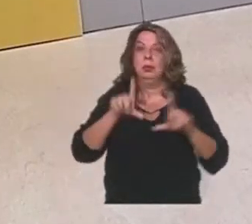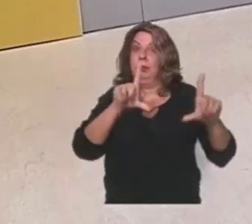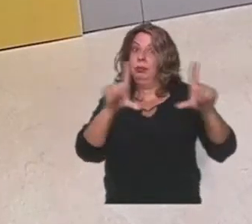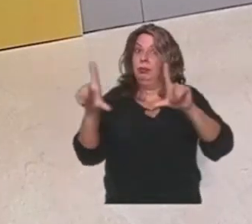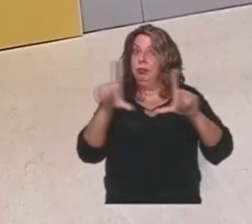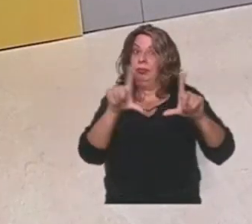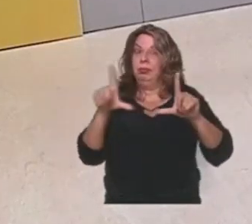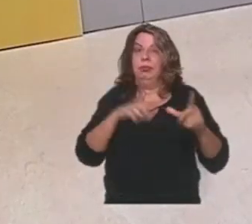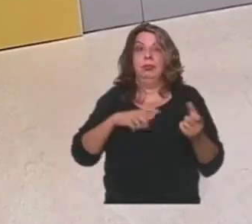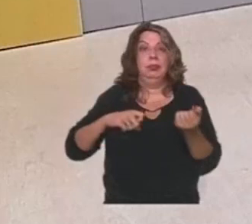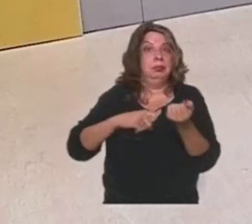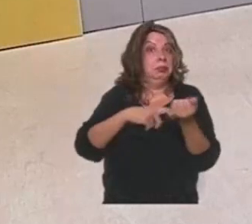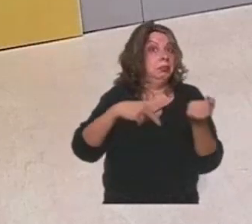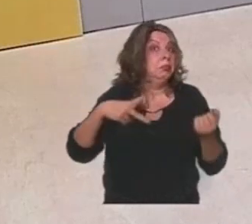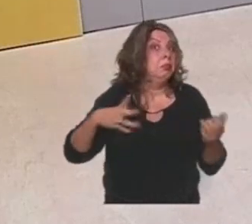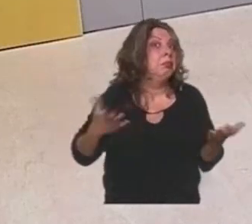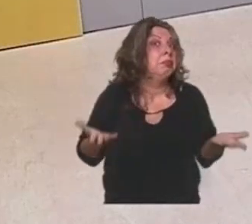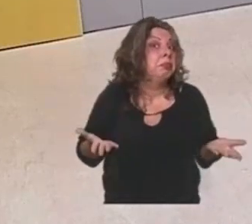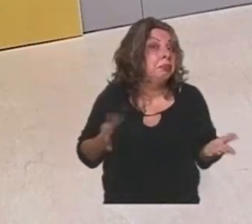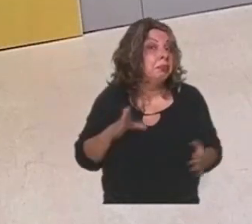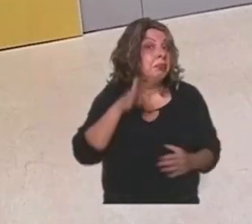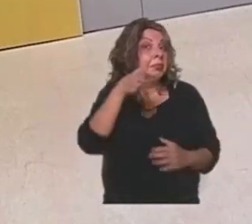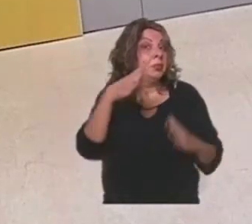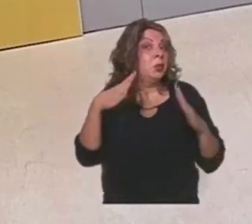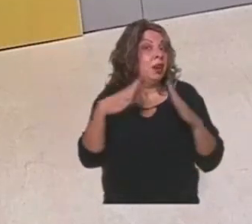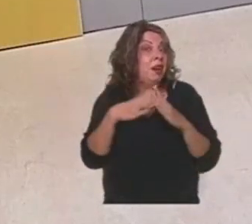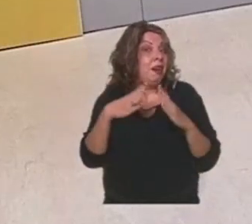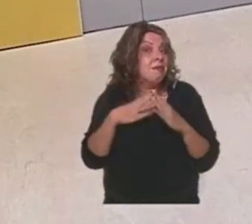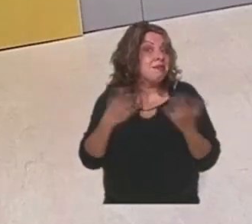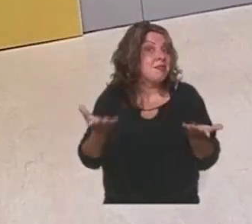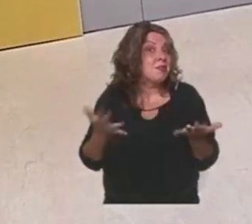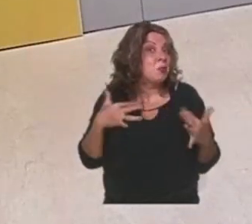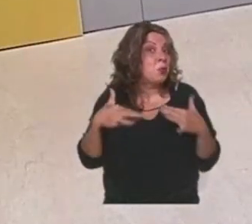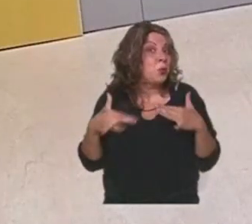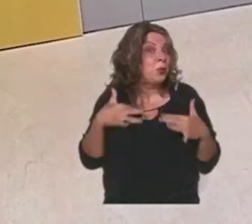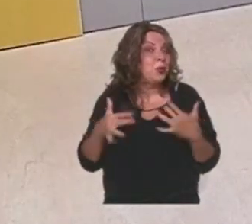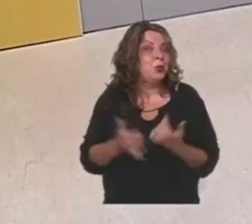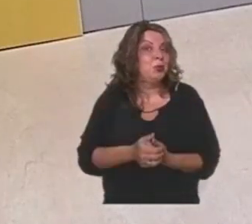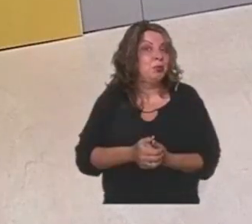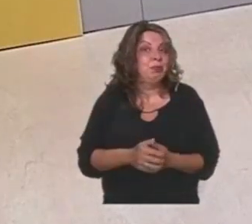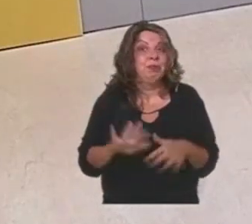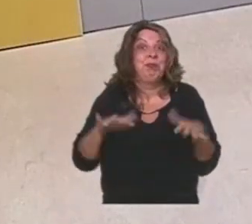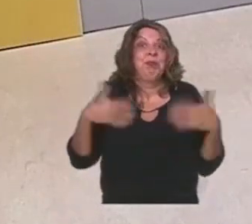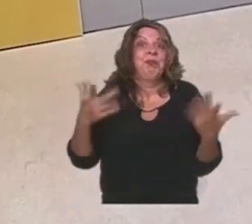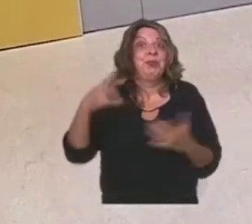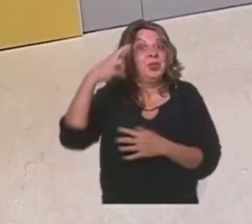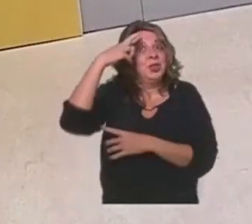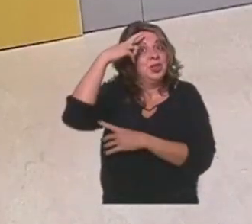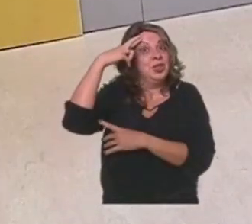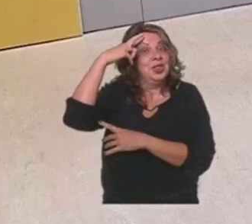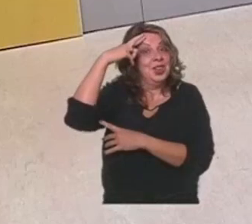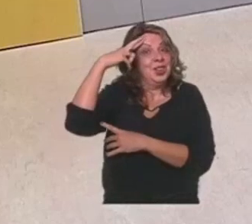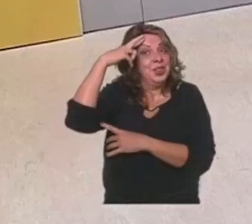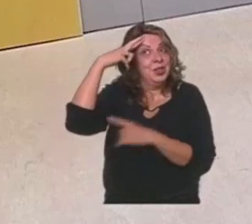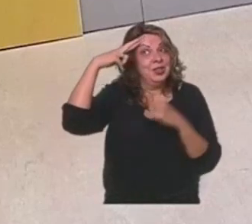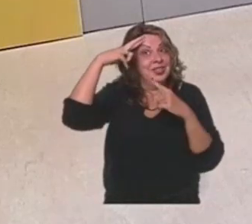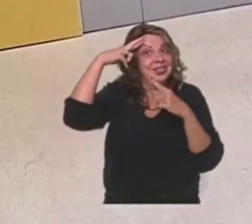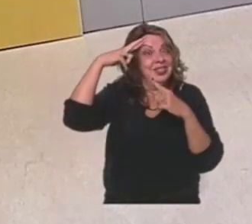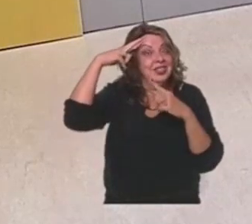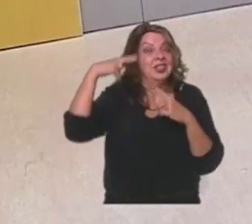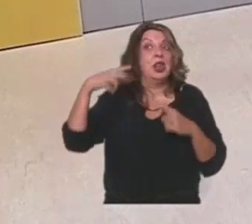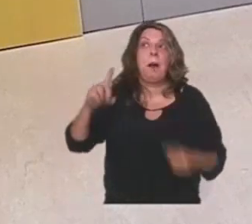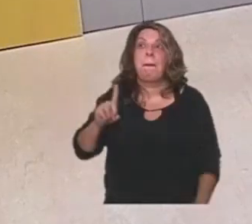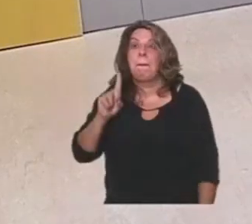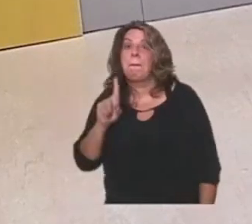pois o Caju Cap em sua casa hoje tem movimento, né? Menino, por onde anda nosso amigo Rogerinho, hein? Eu